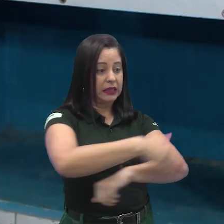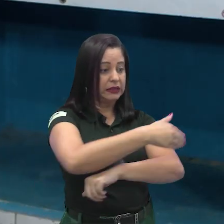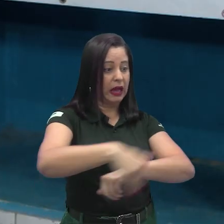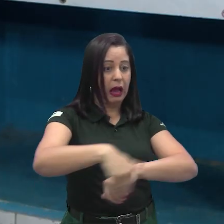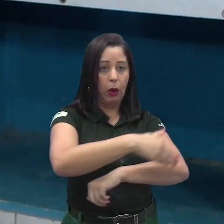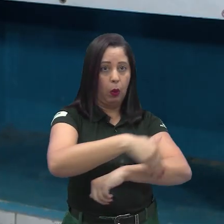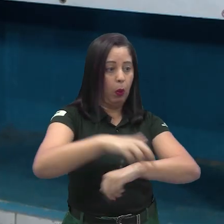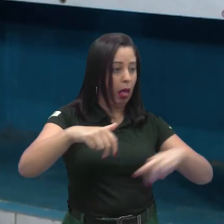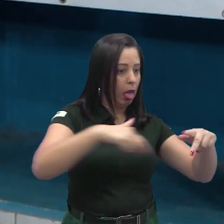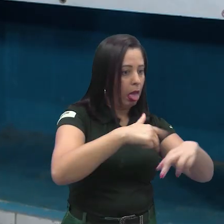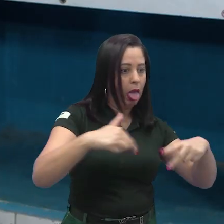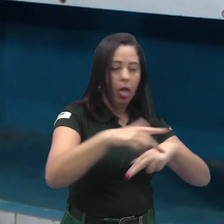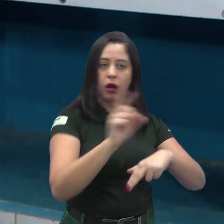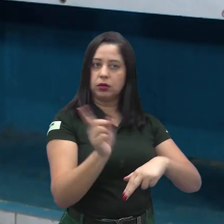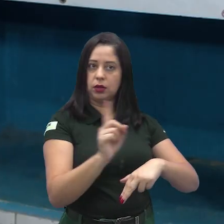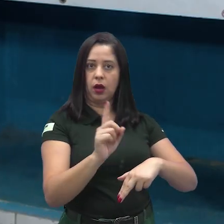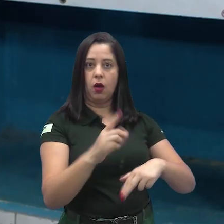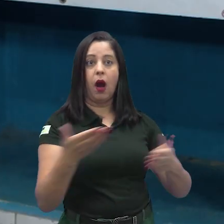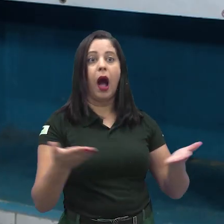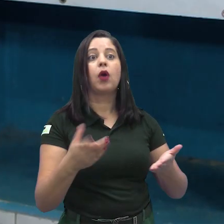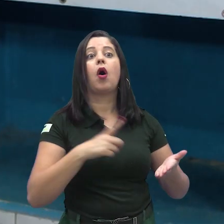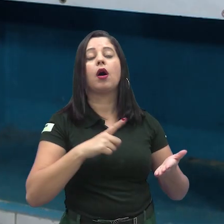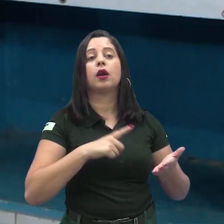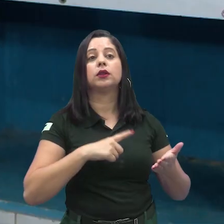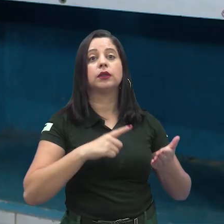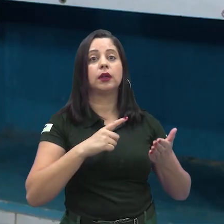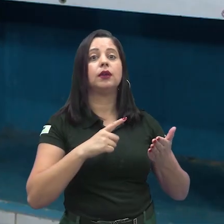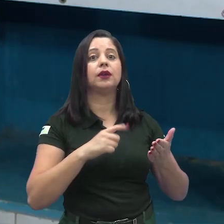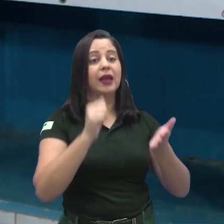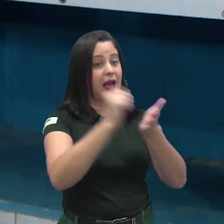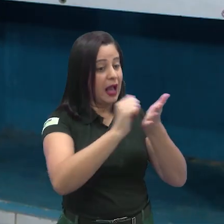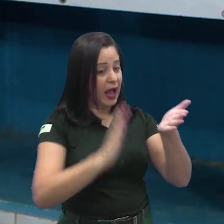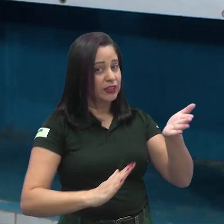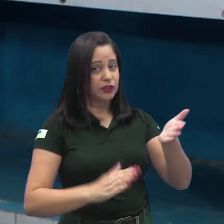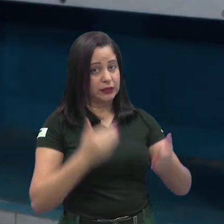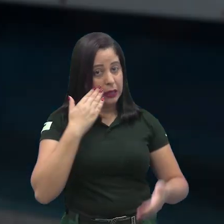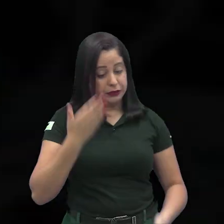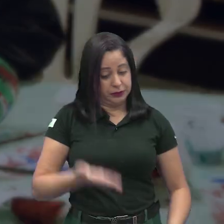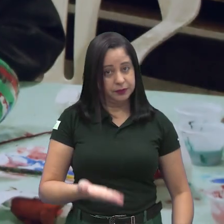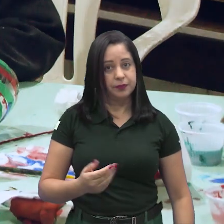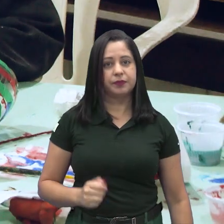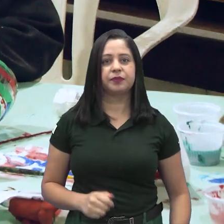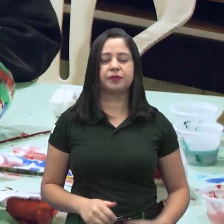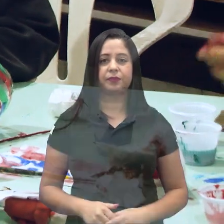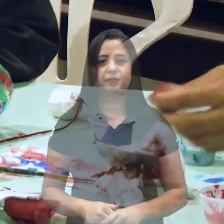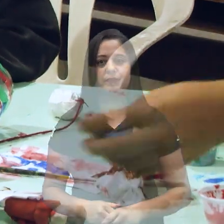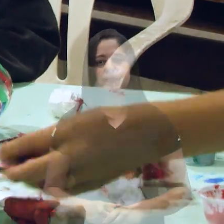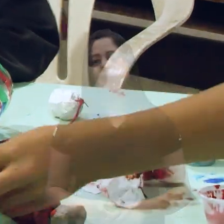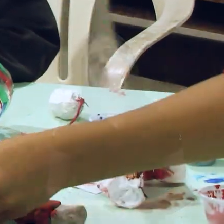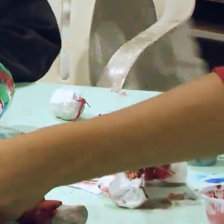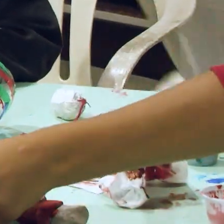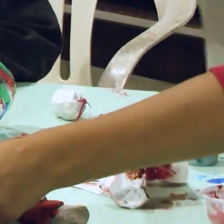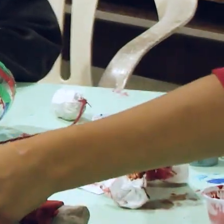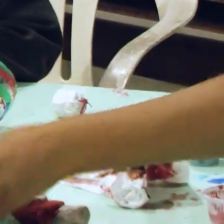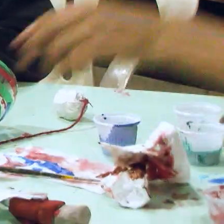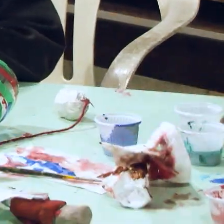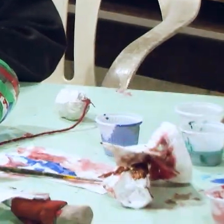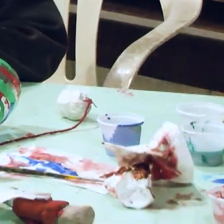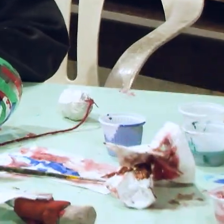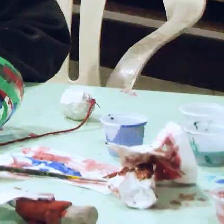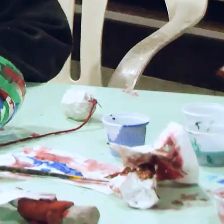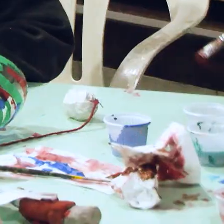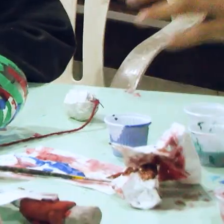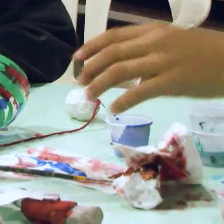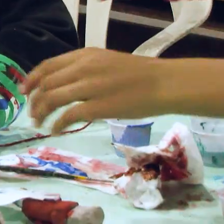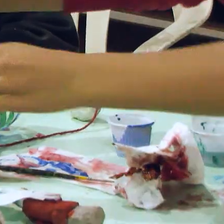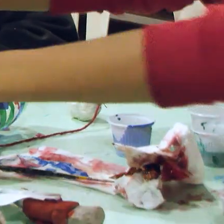eles. Porque ficam mais na rua, não, já fica mais aqui. Tem um desse, né? Então por que você não faz